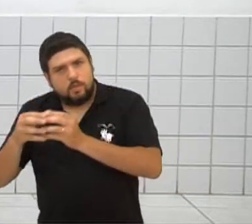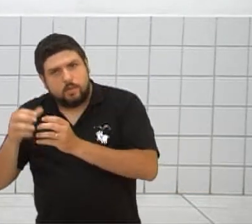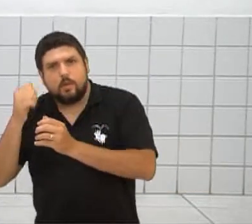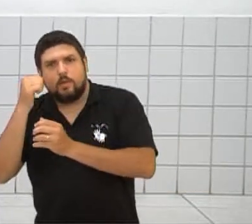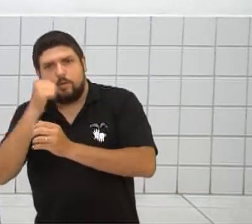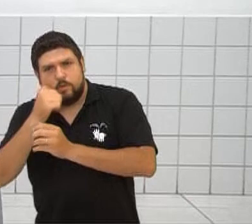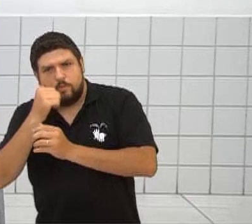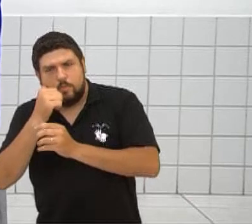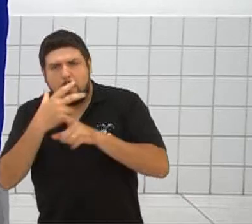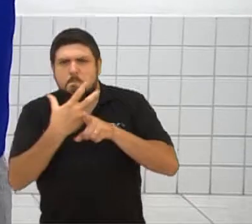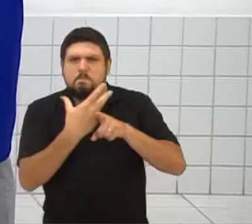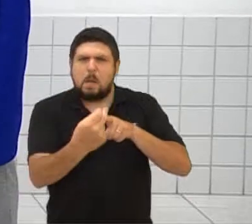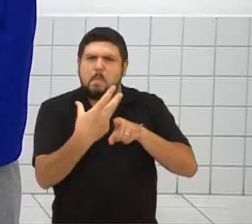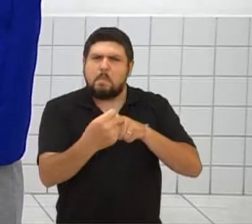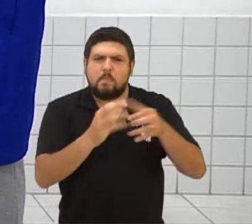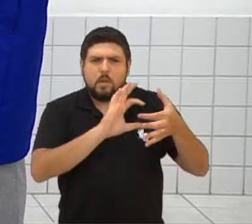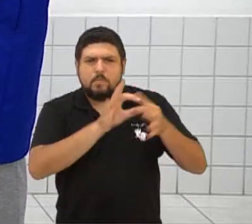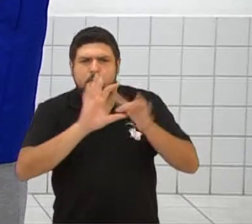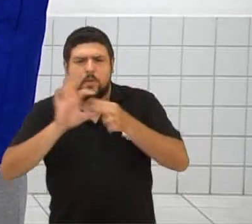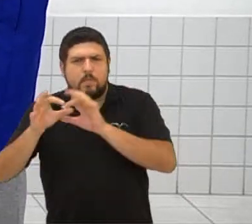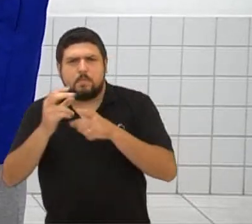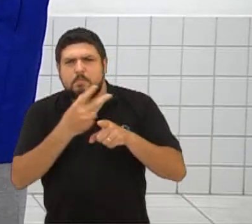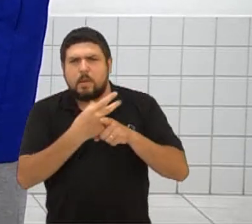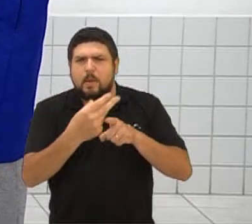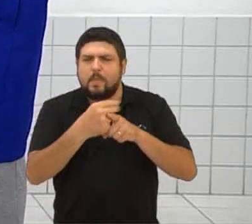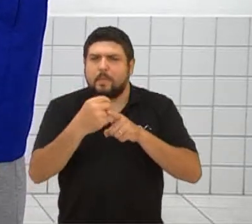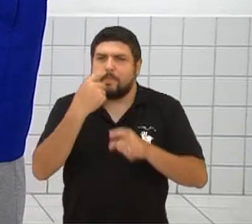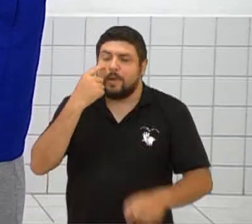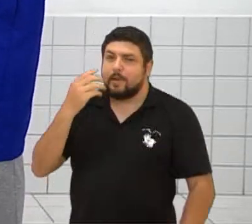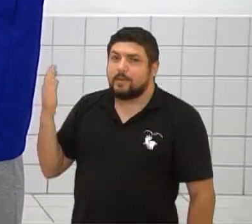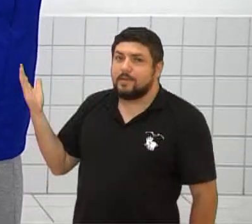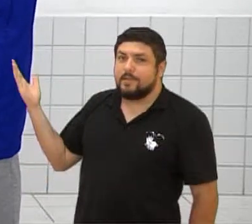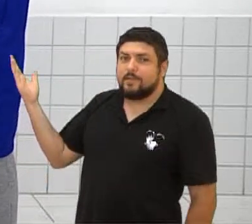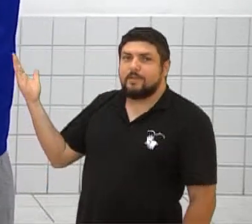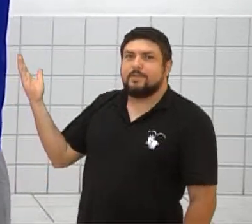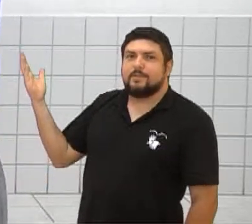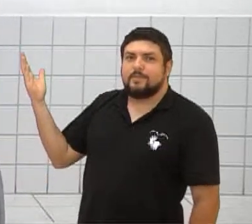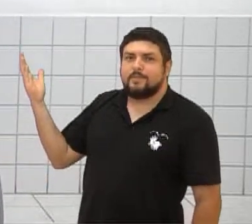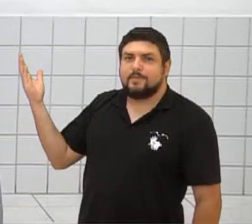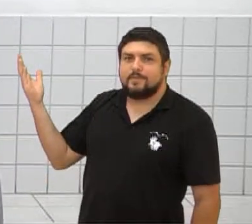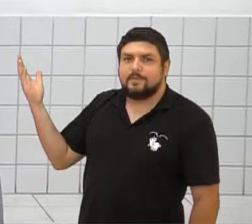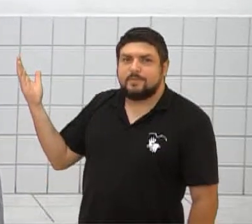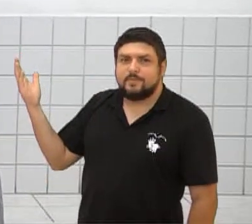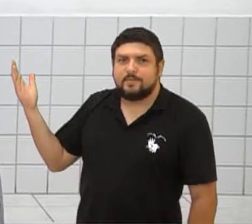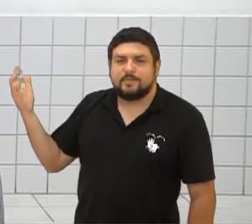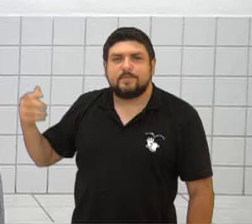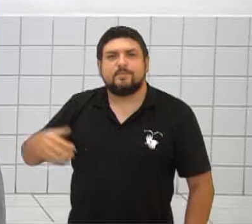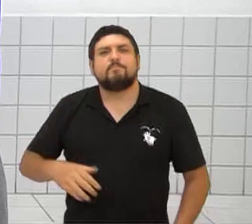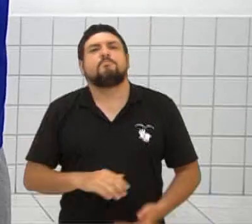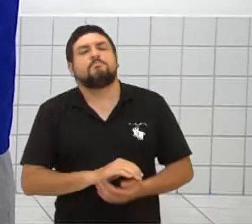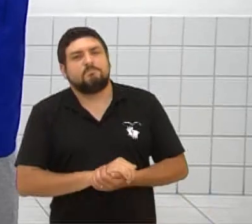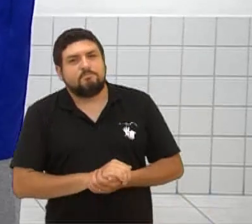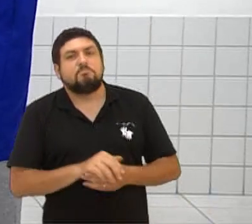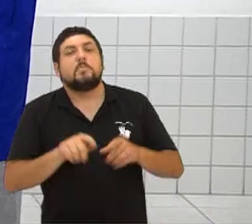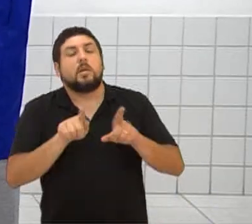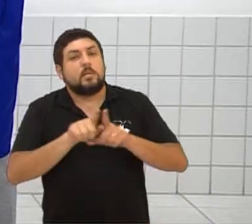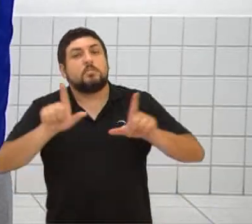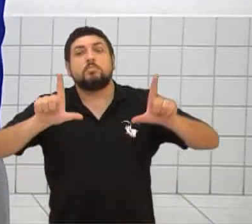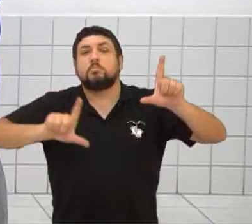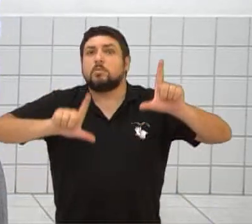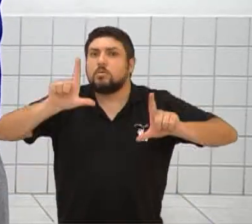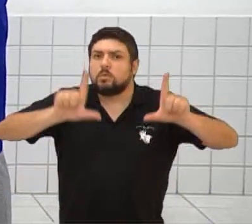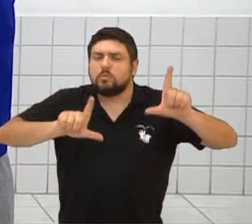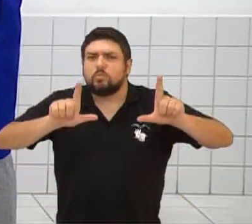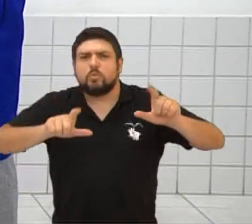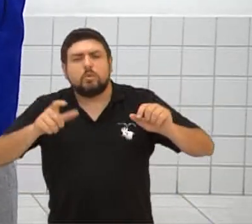conquistas olímpicas 92, 2004, 2016, no feminino 2008, 2012, que foi em Londres, as transmissões, né, pela TV, nós